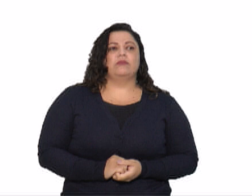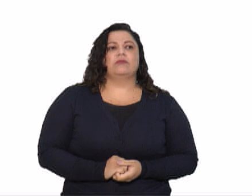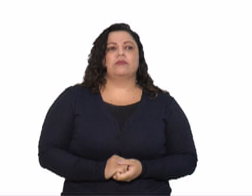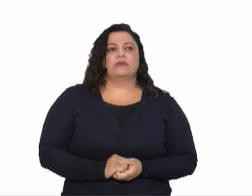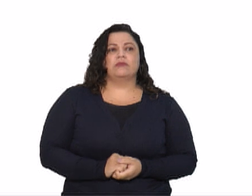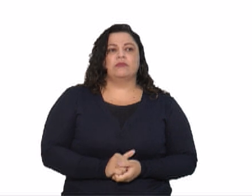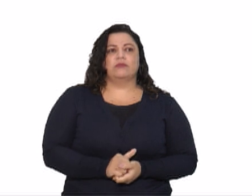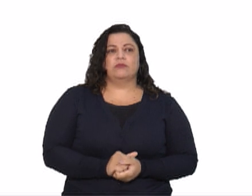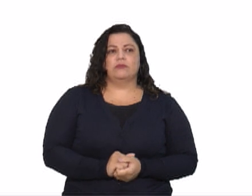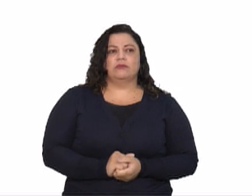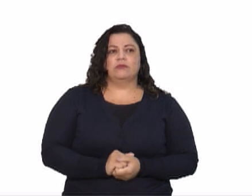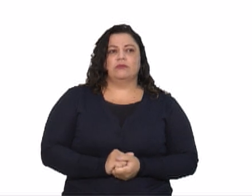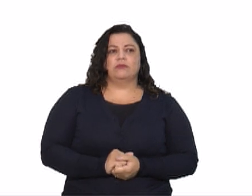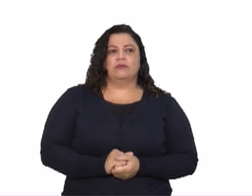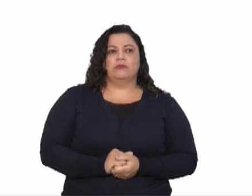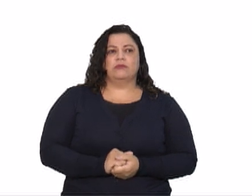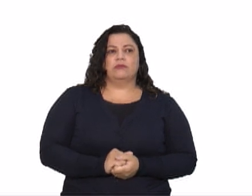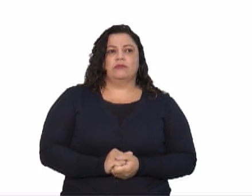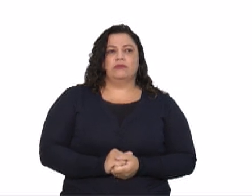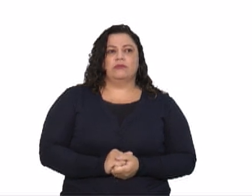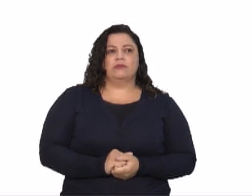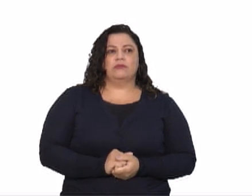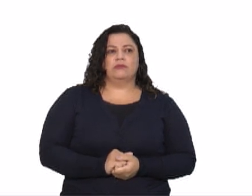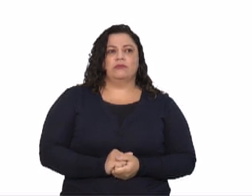Seria a melodia o próximo.